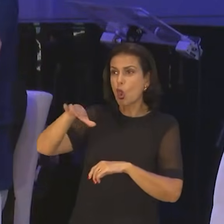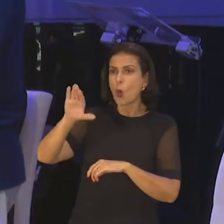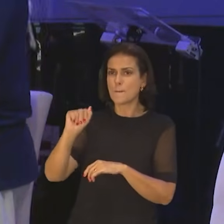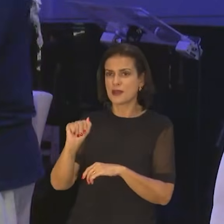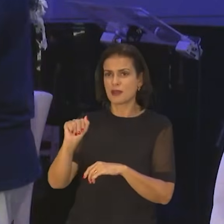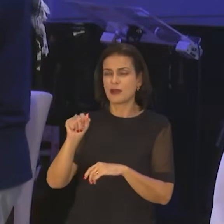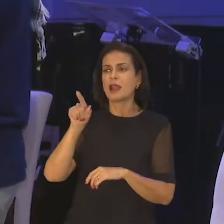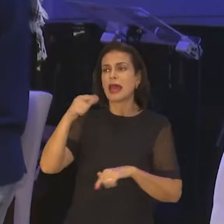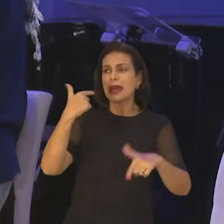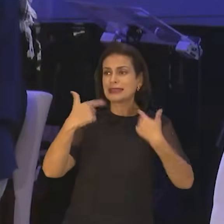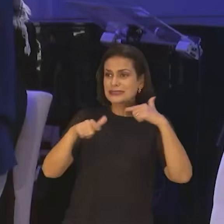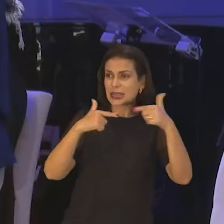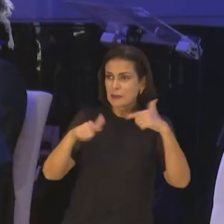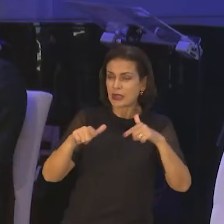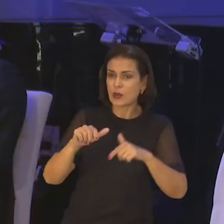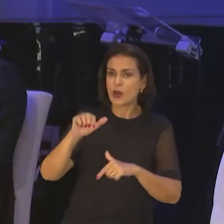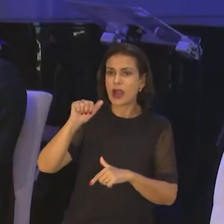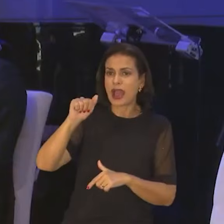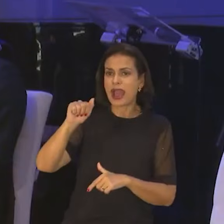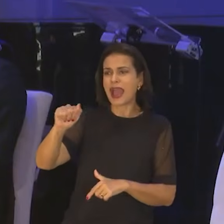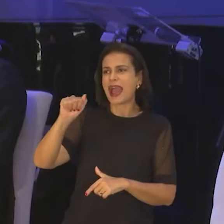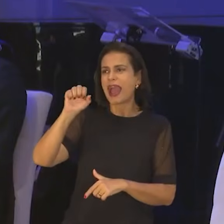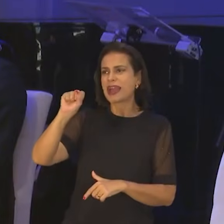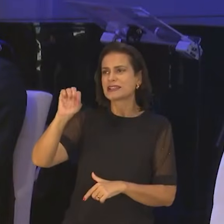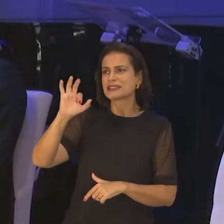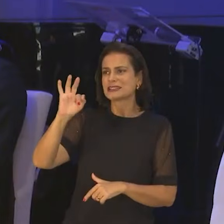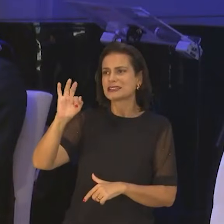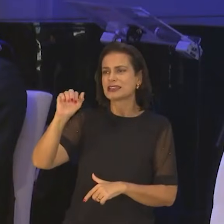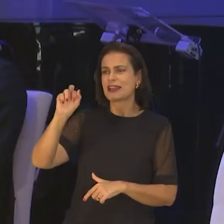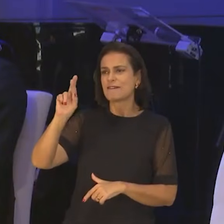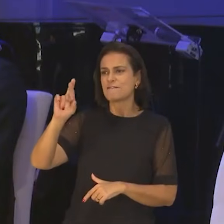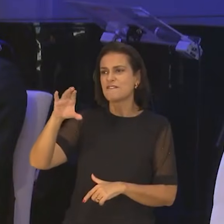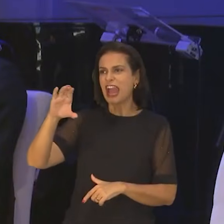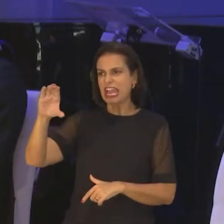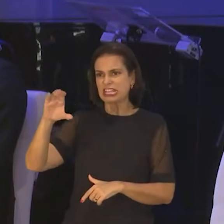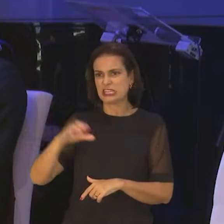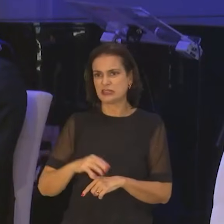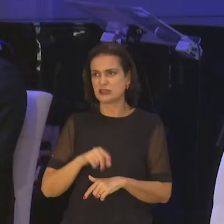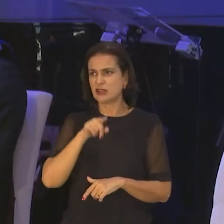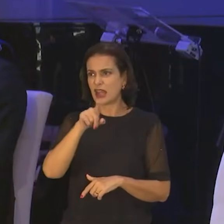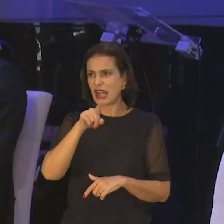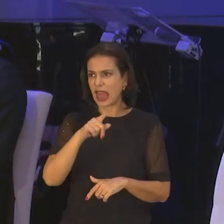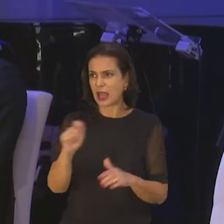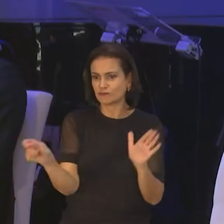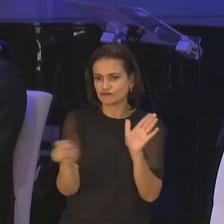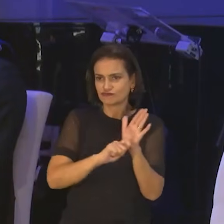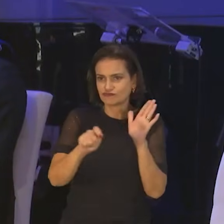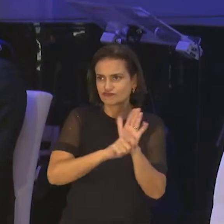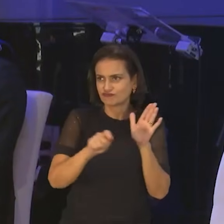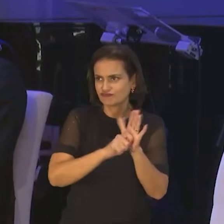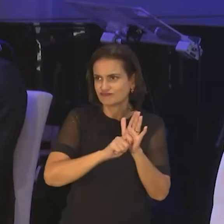diferente. Trabalhei com as Farc por 9 anos, grupo de tráfico, de tudo.